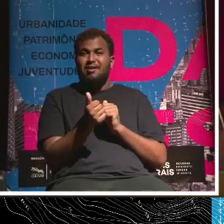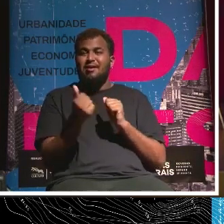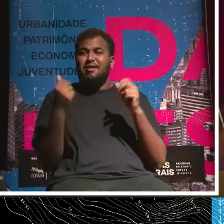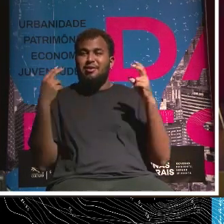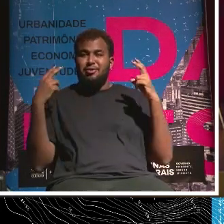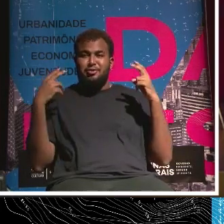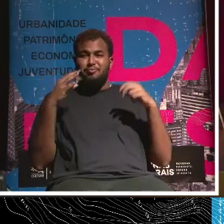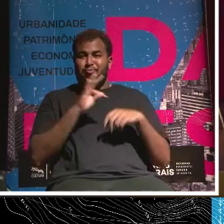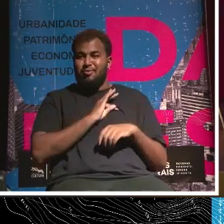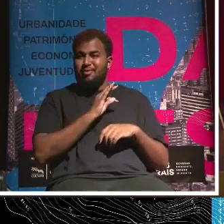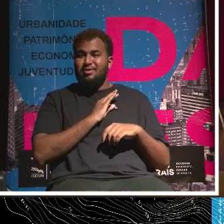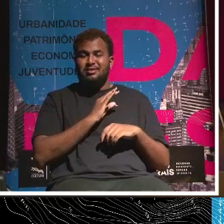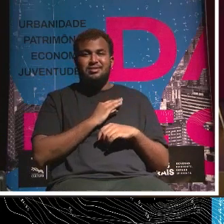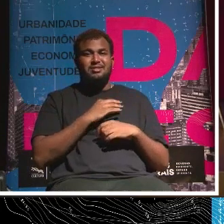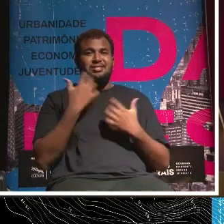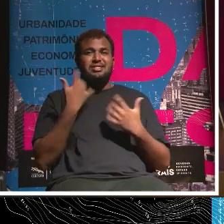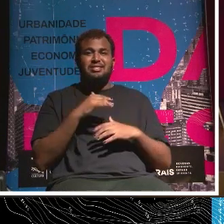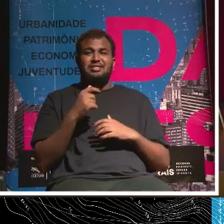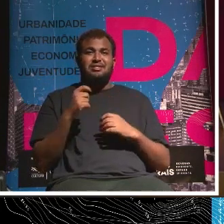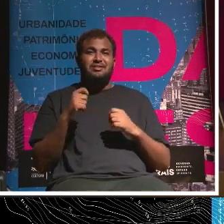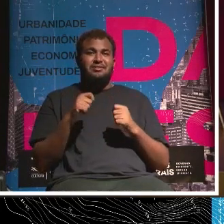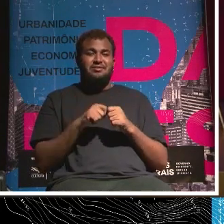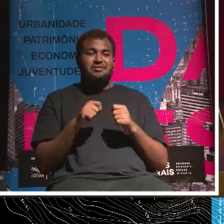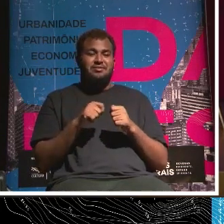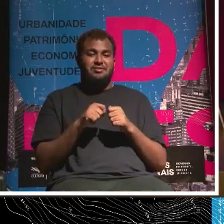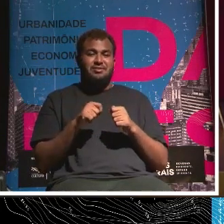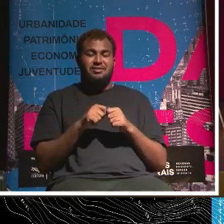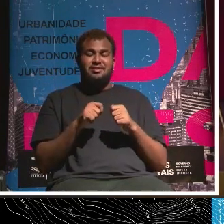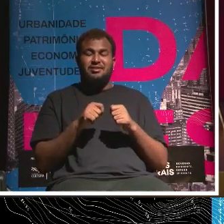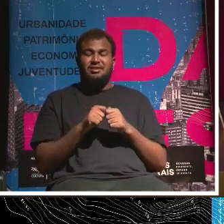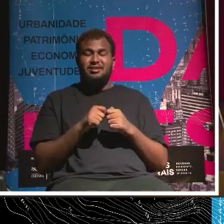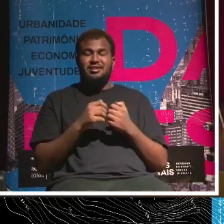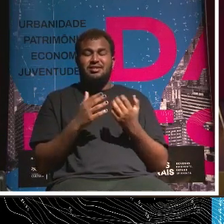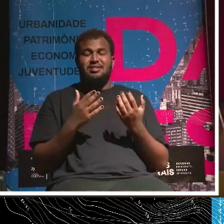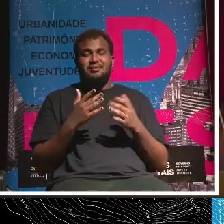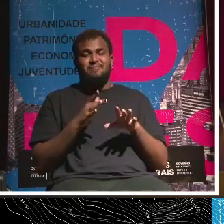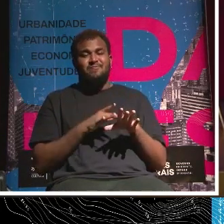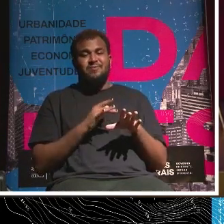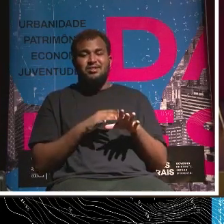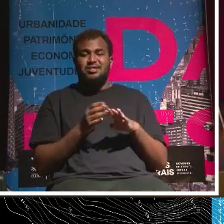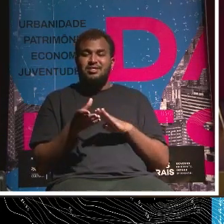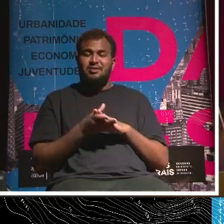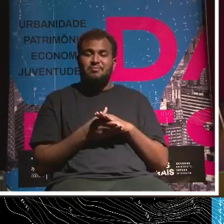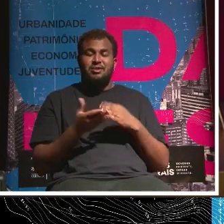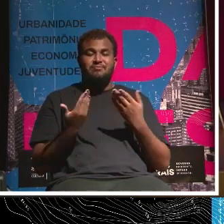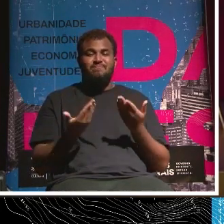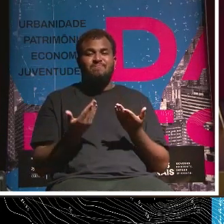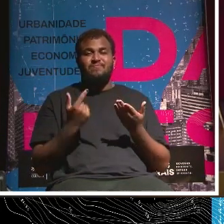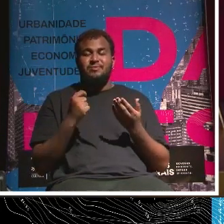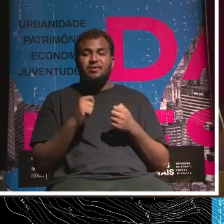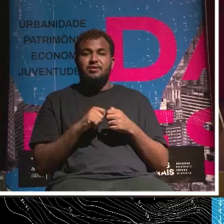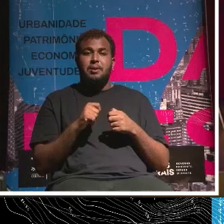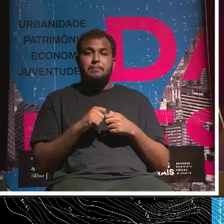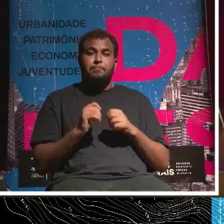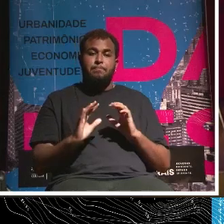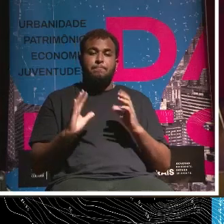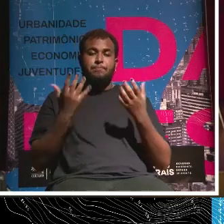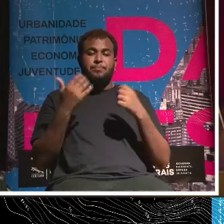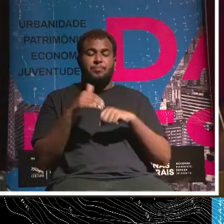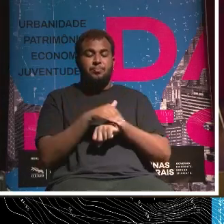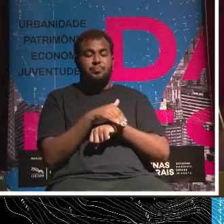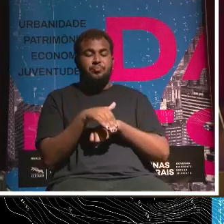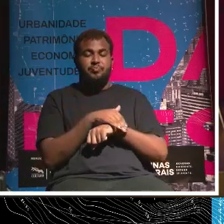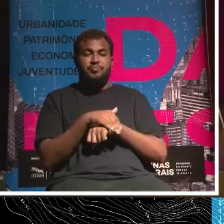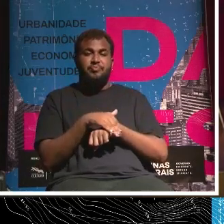polícia, perco meus sapatinhos de cristal neste lugar. Então, não deixando de fazer festas na rua, entendendo essa importância, você